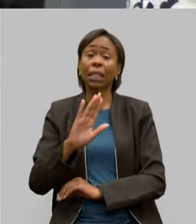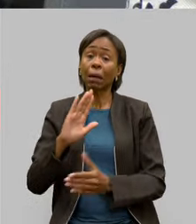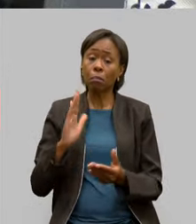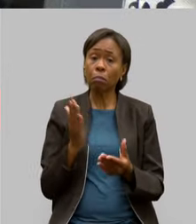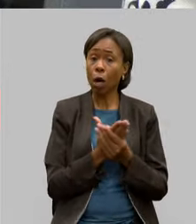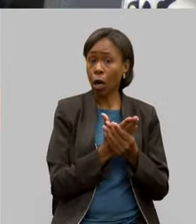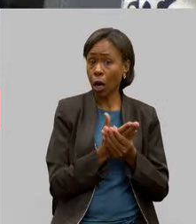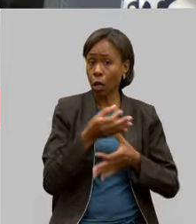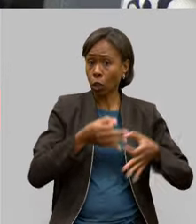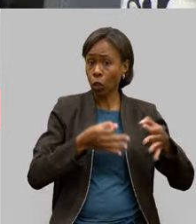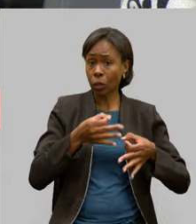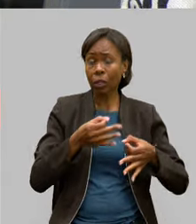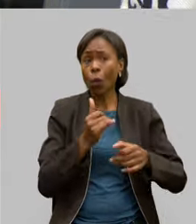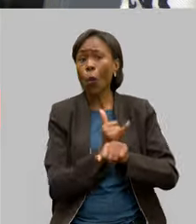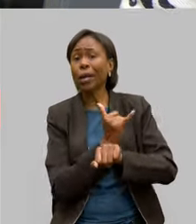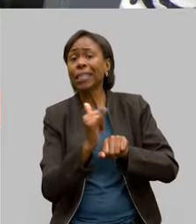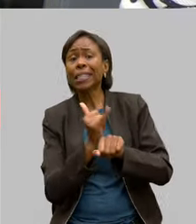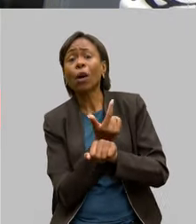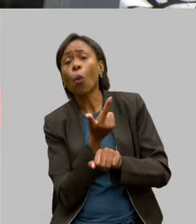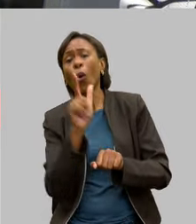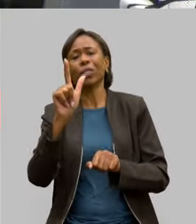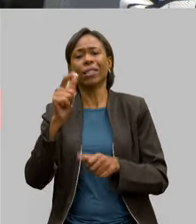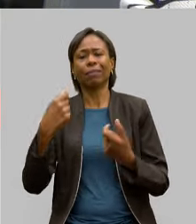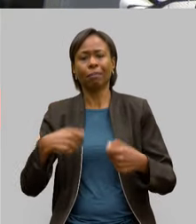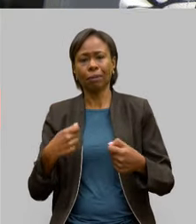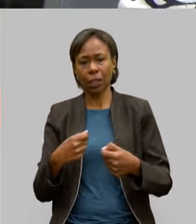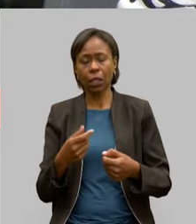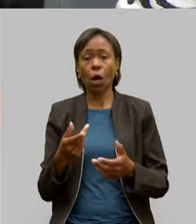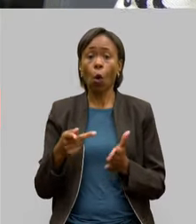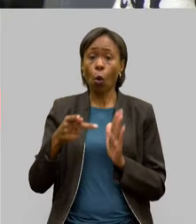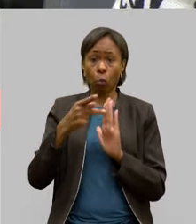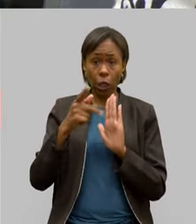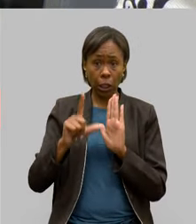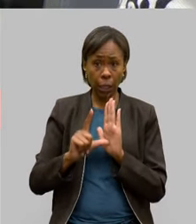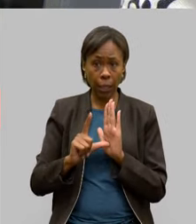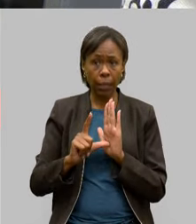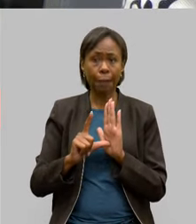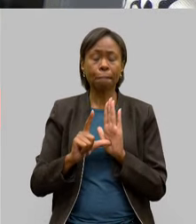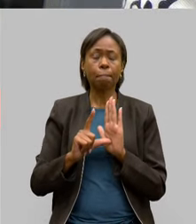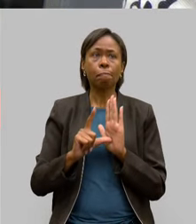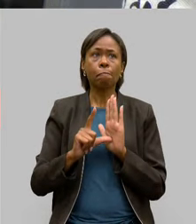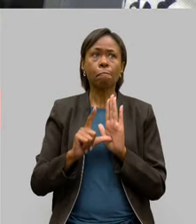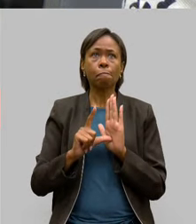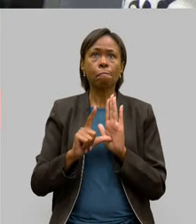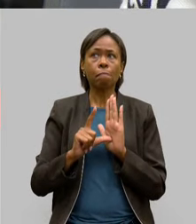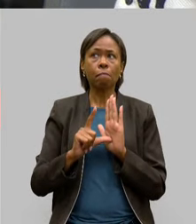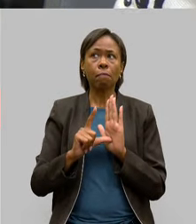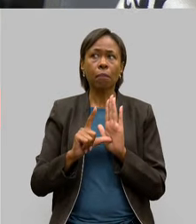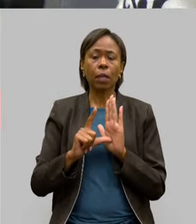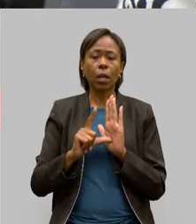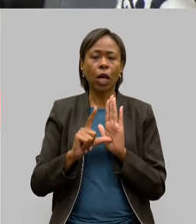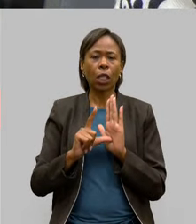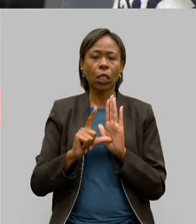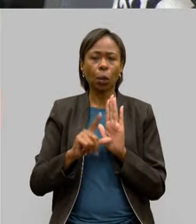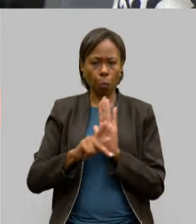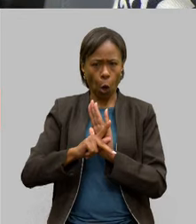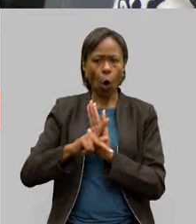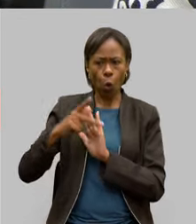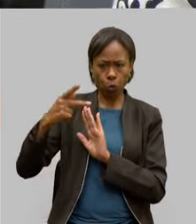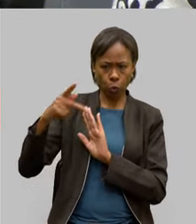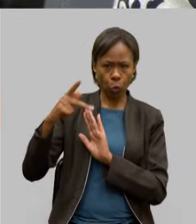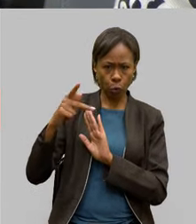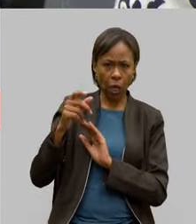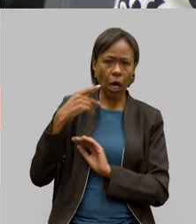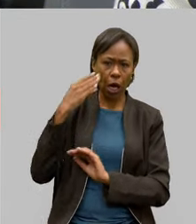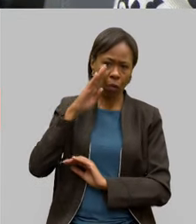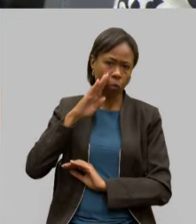n alternativas à judicialização a questão do projeto de lei né de iniciativa de vossa excelência deputada